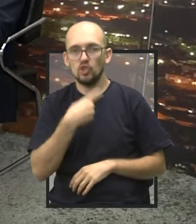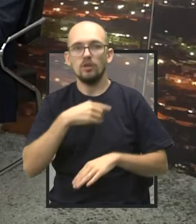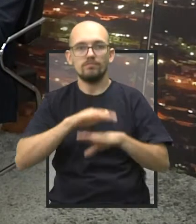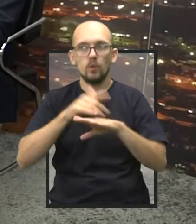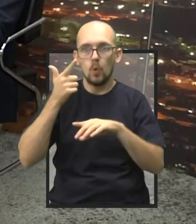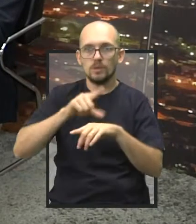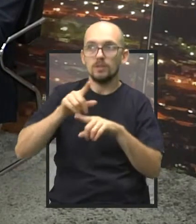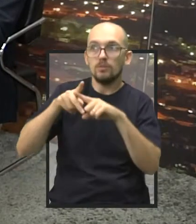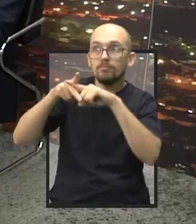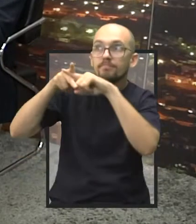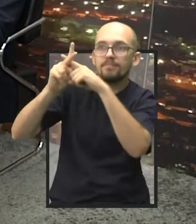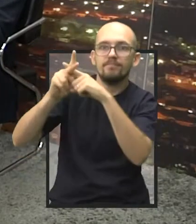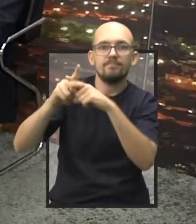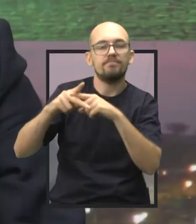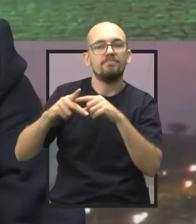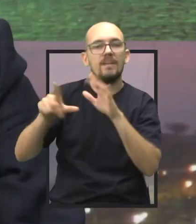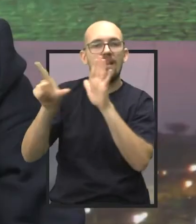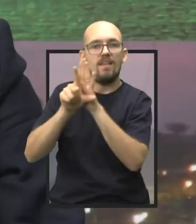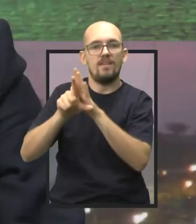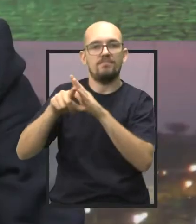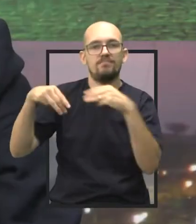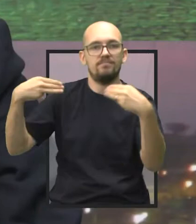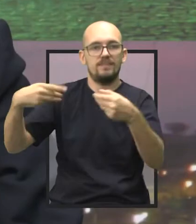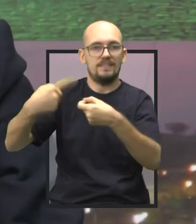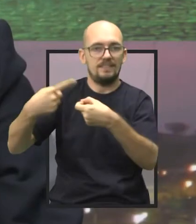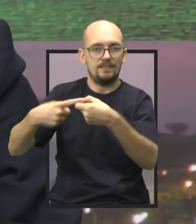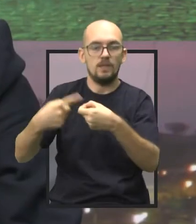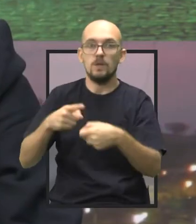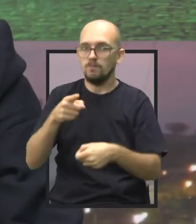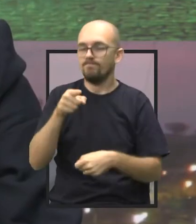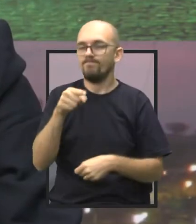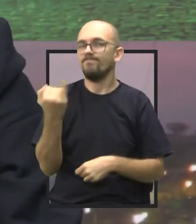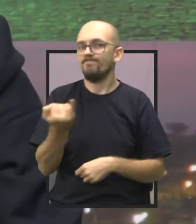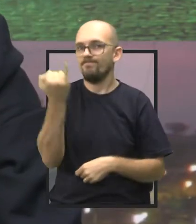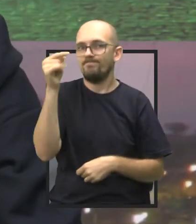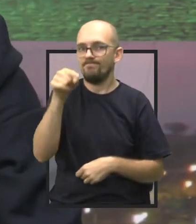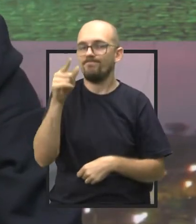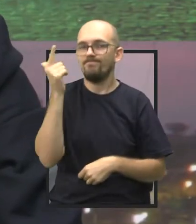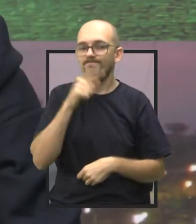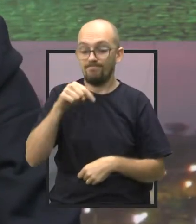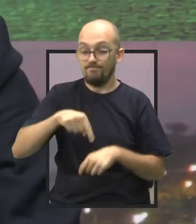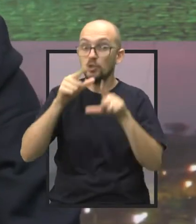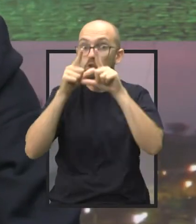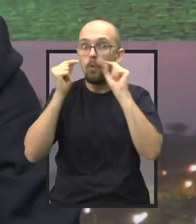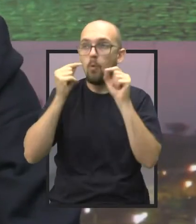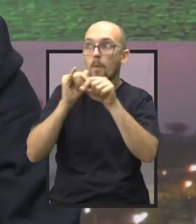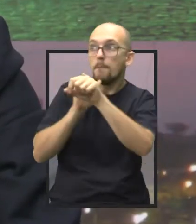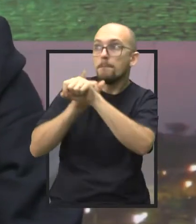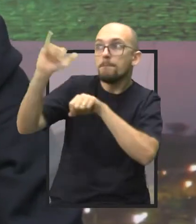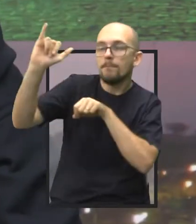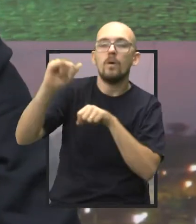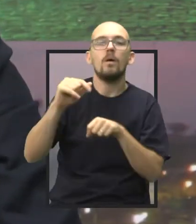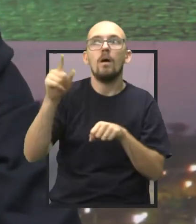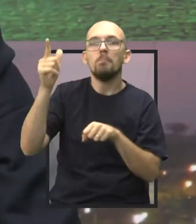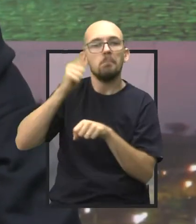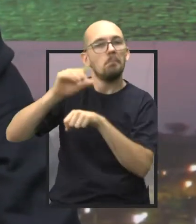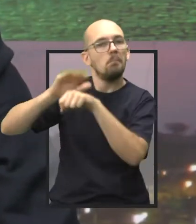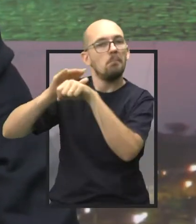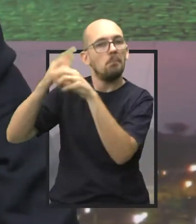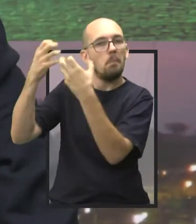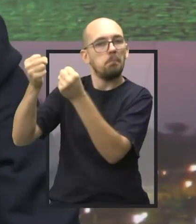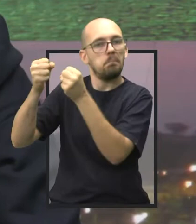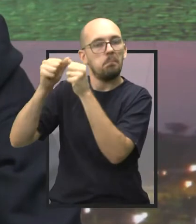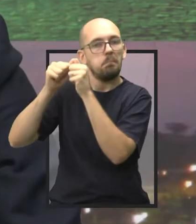das Cidades. É bom que diga-se de passagem, isso é um fato muito importante, porque a gente viu que estava, quando a gente lançou o